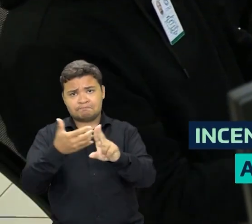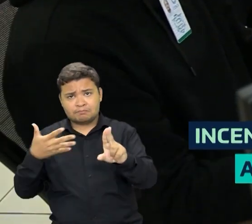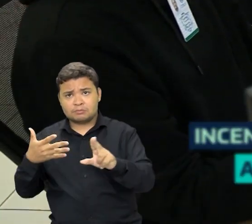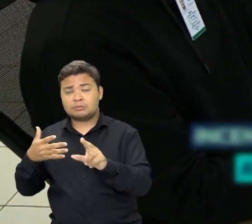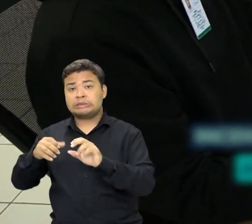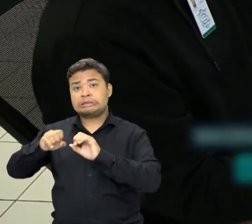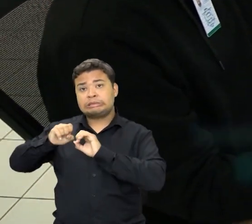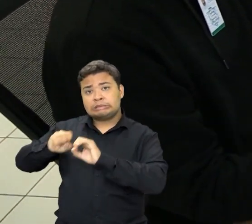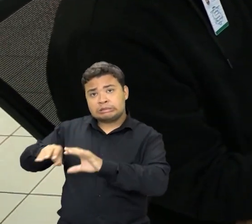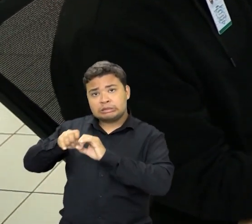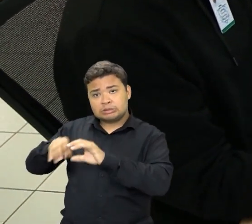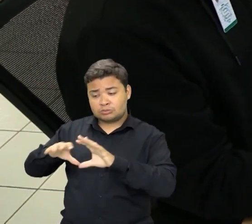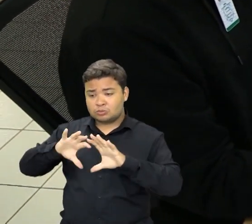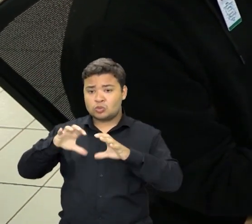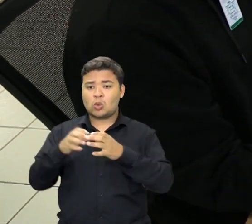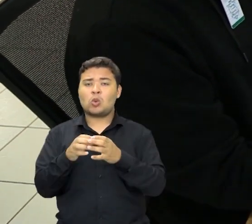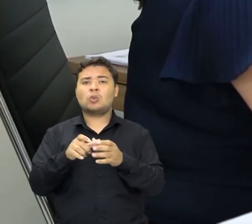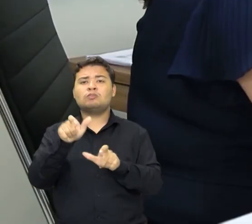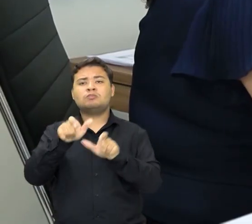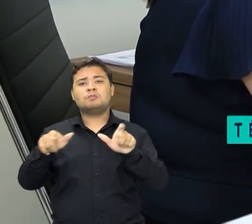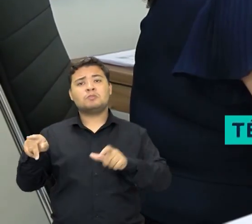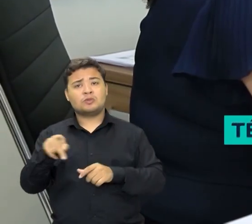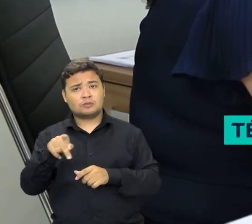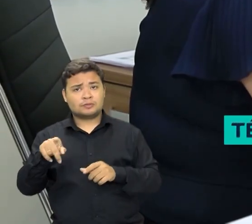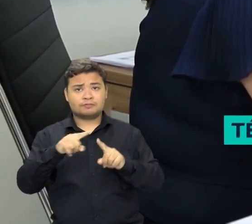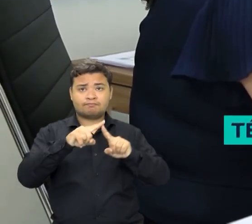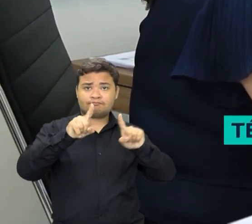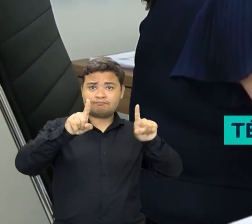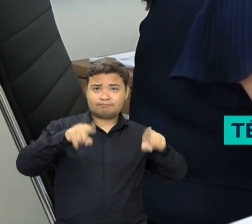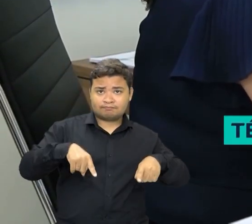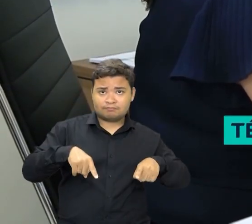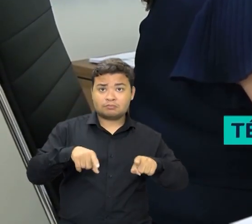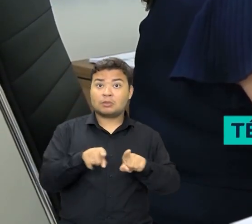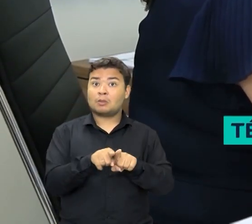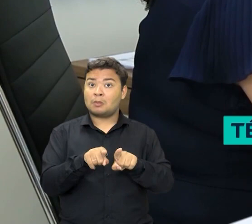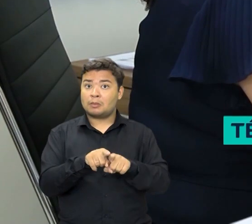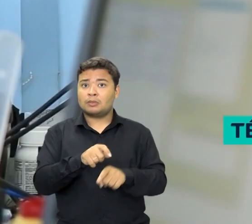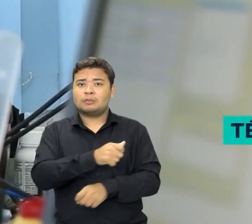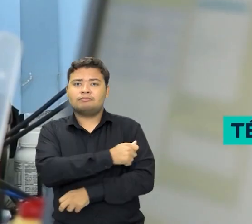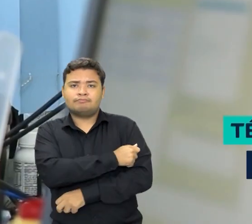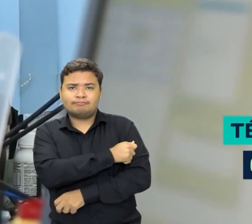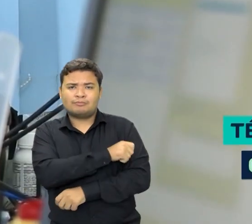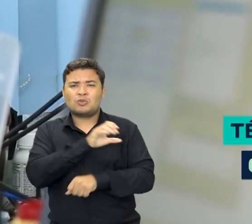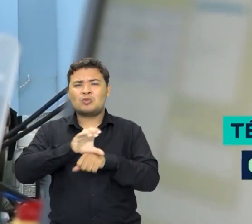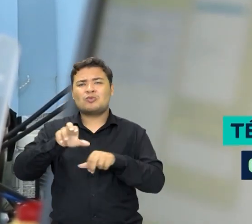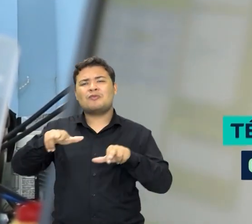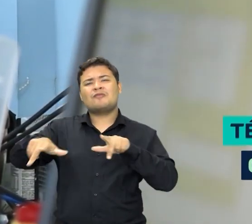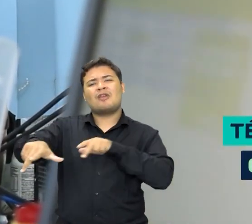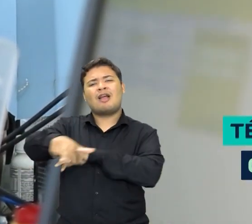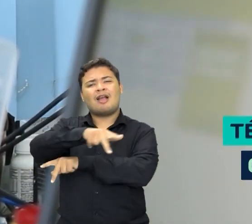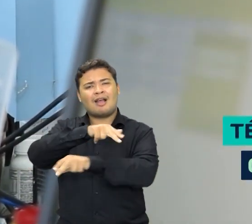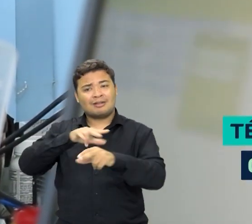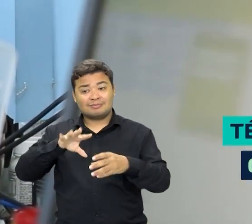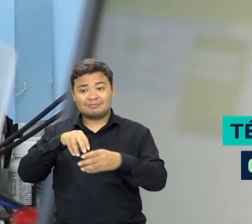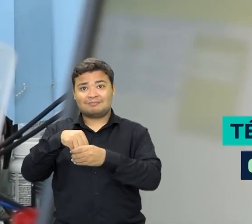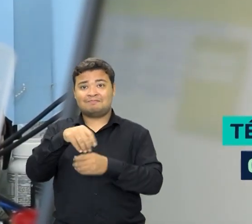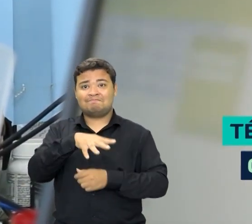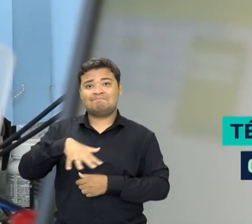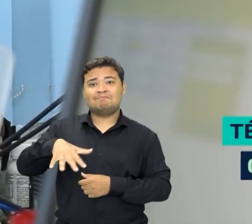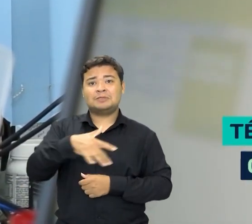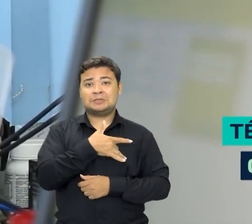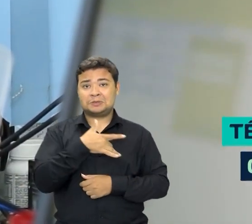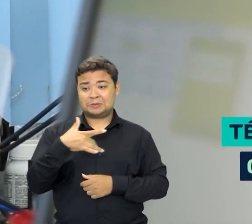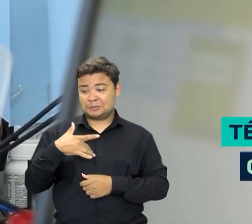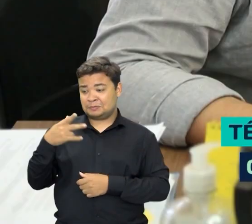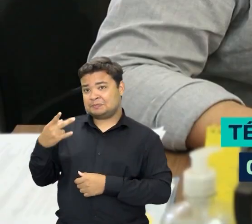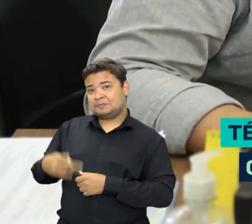de ponta pelos usuários. Além disso, a Fundac realiza a cogestão e também o incentivo e